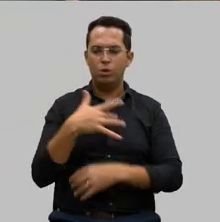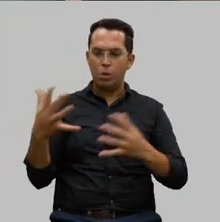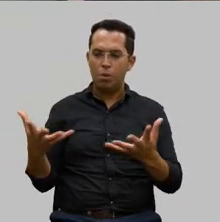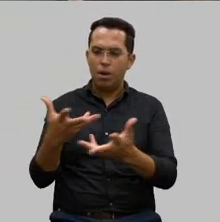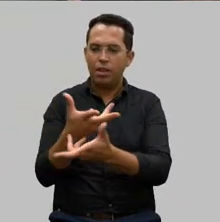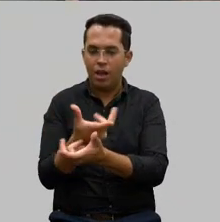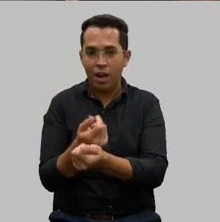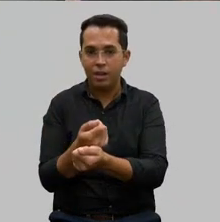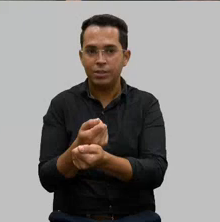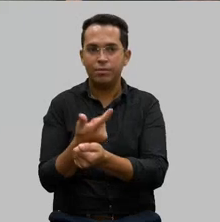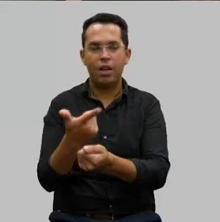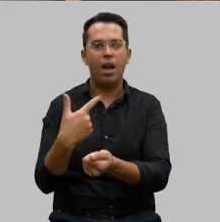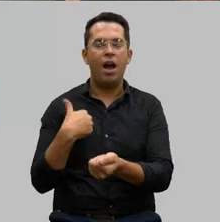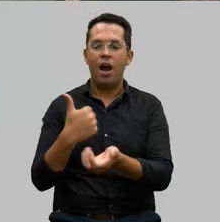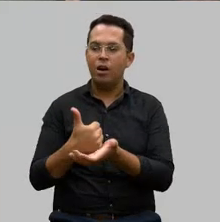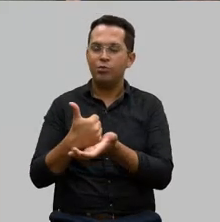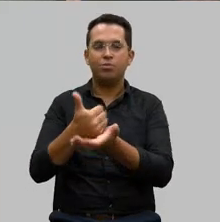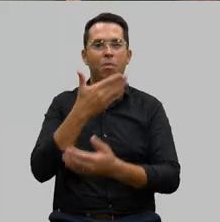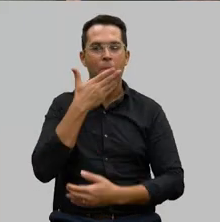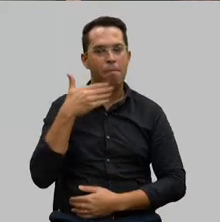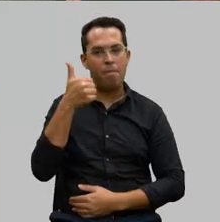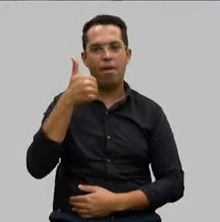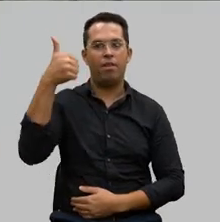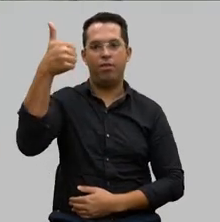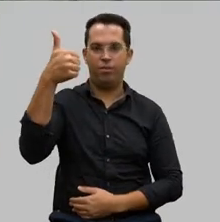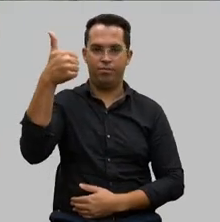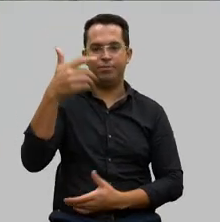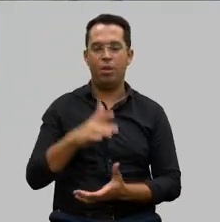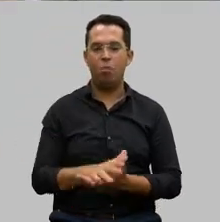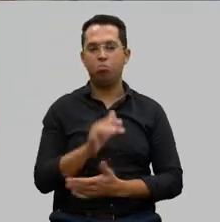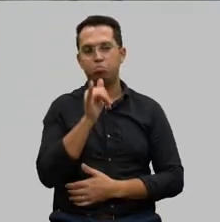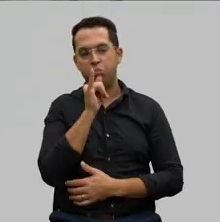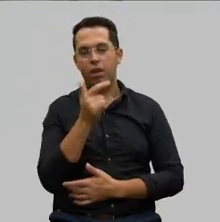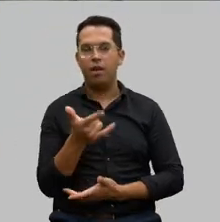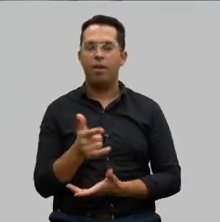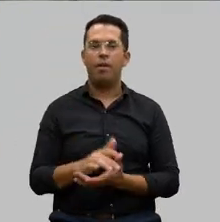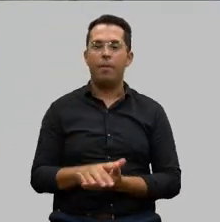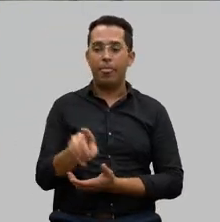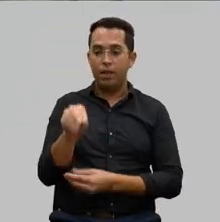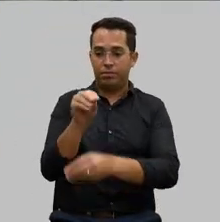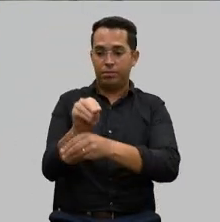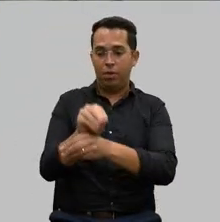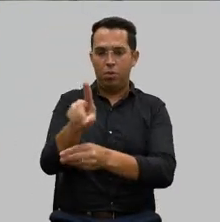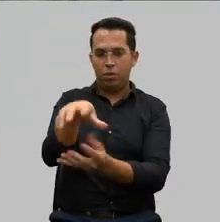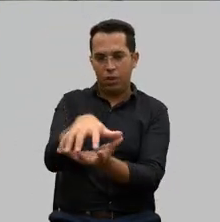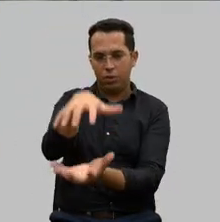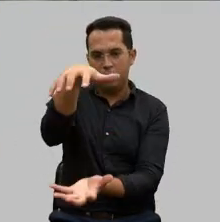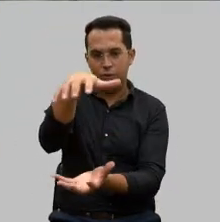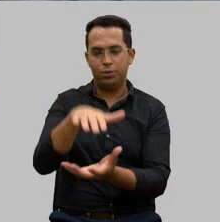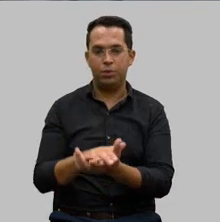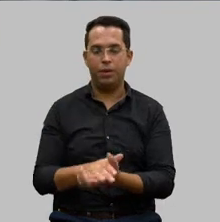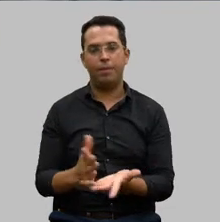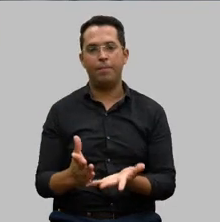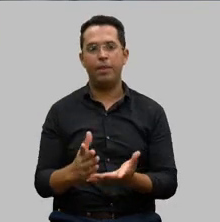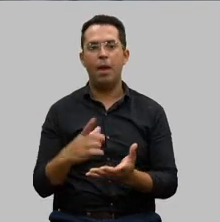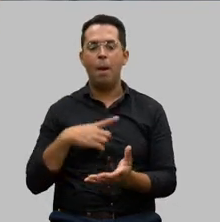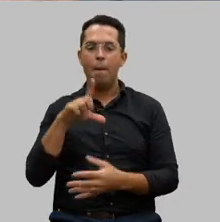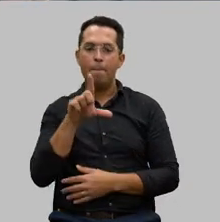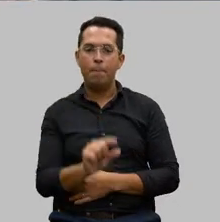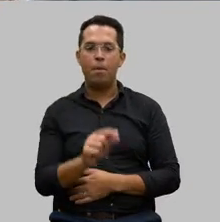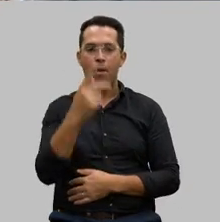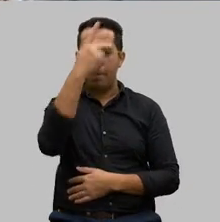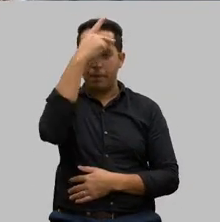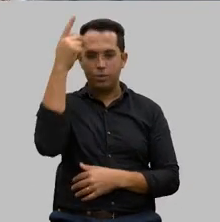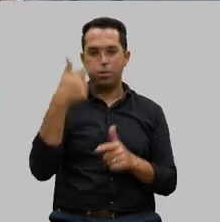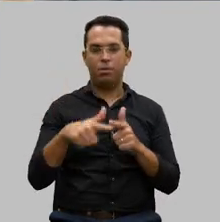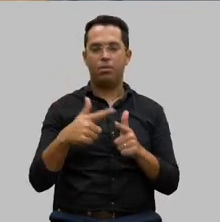SUS né é menos gente que vai ser internada é menos gente que vai pro hospital se existe uma qualidade de vida eh todo mundo